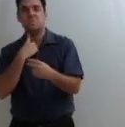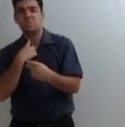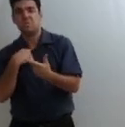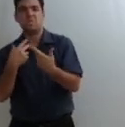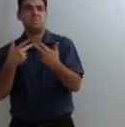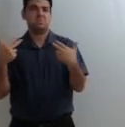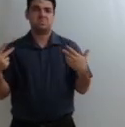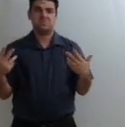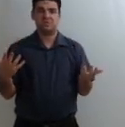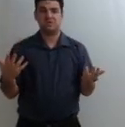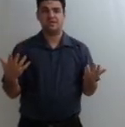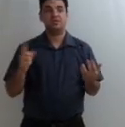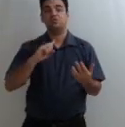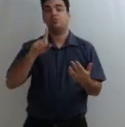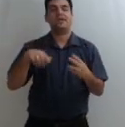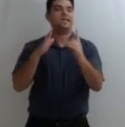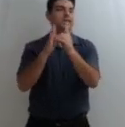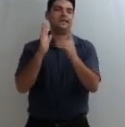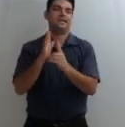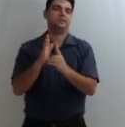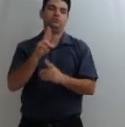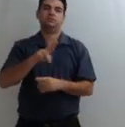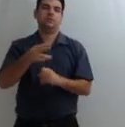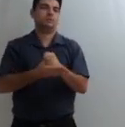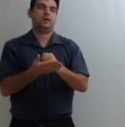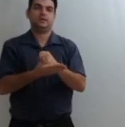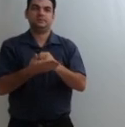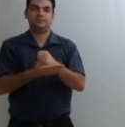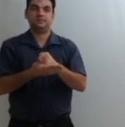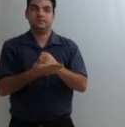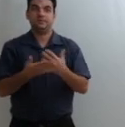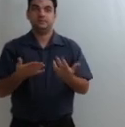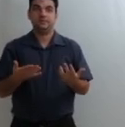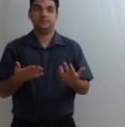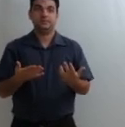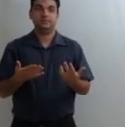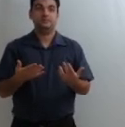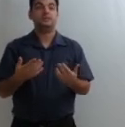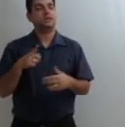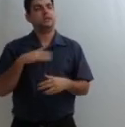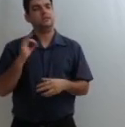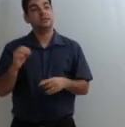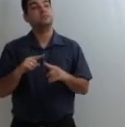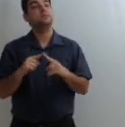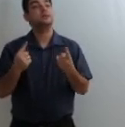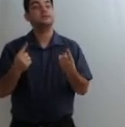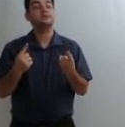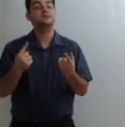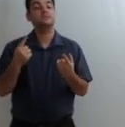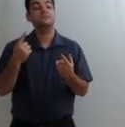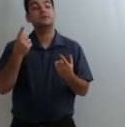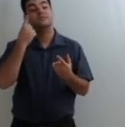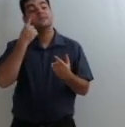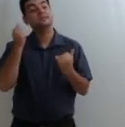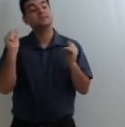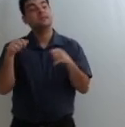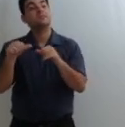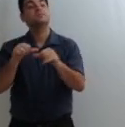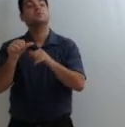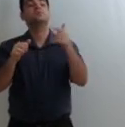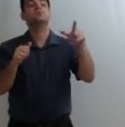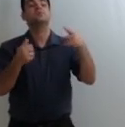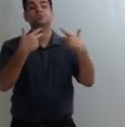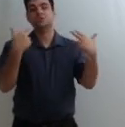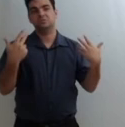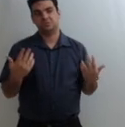do decreto que está consistentemente motivado. Pela ementa, estou dizendo que